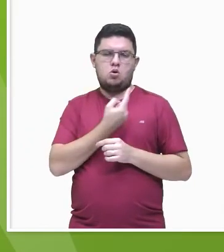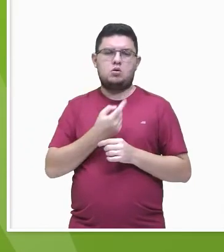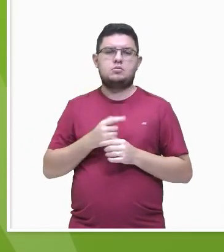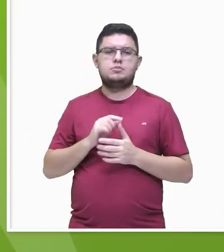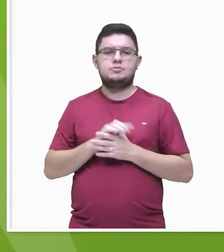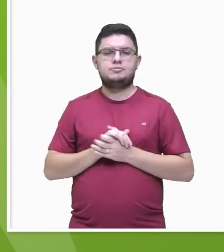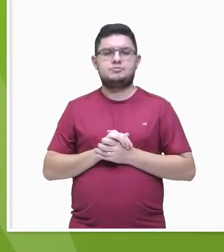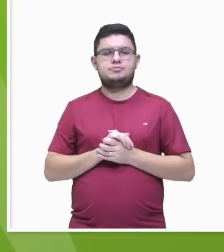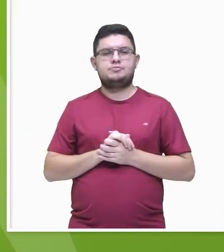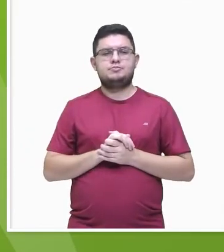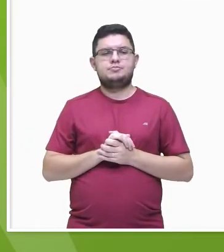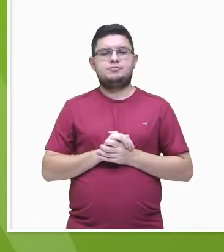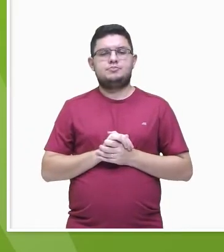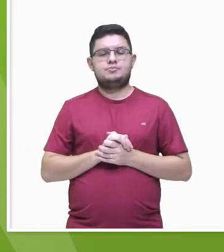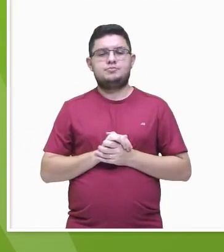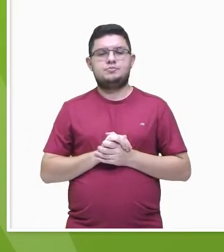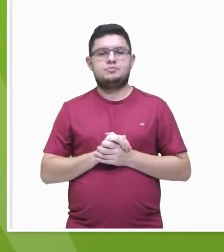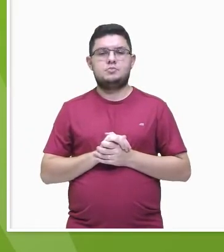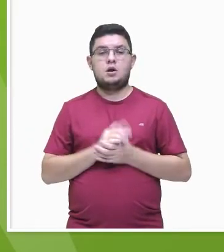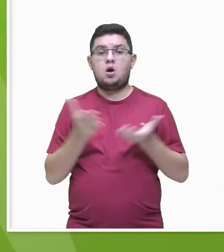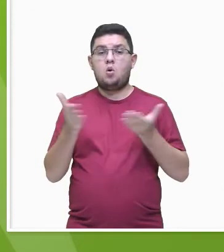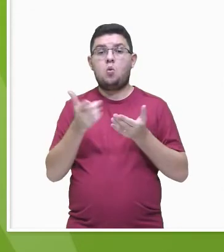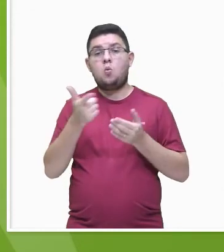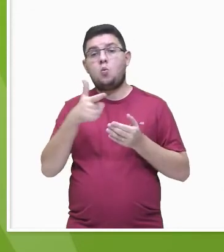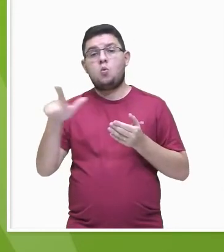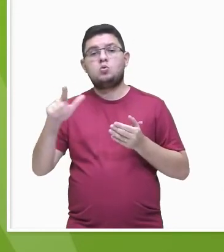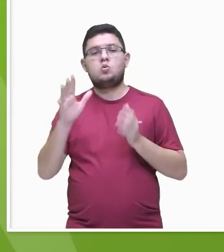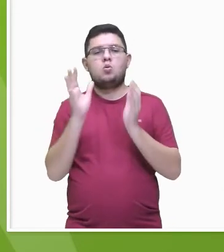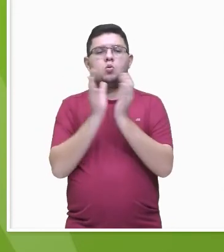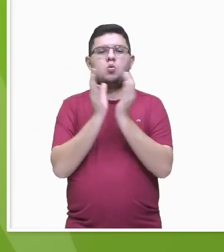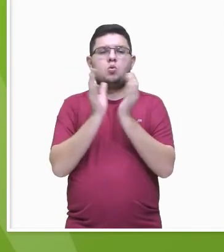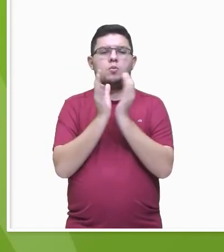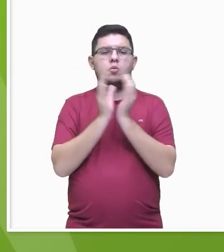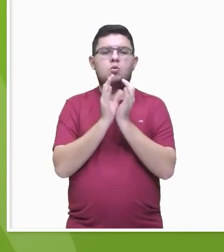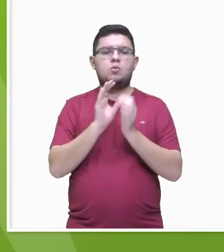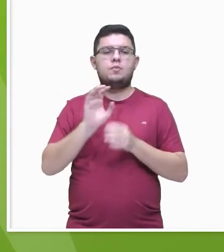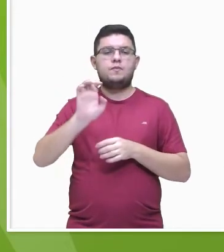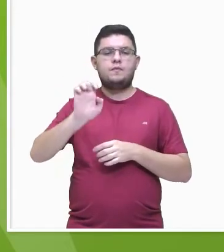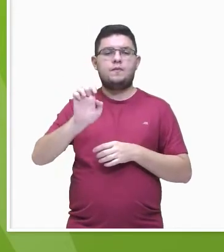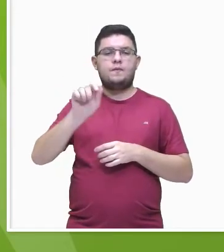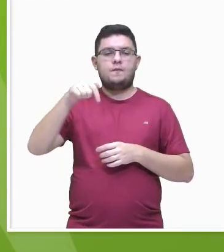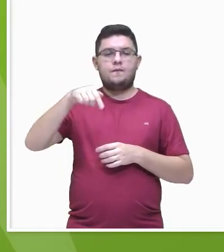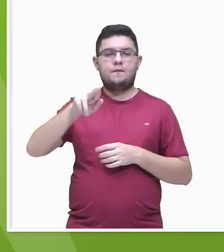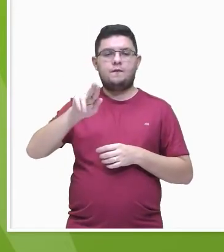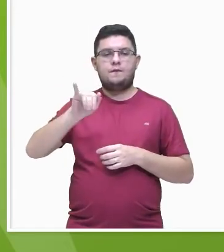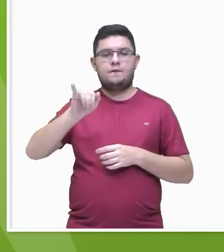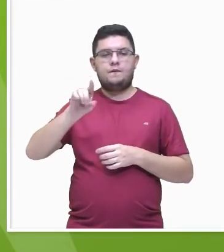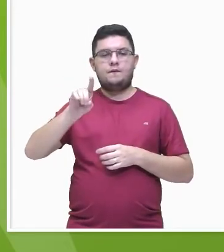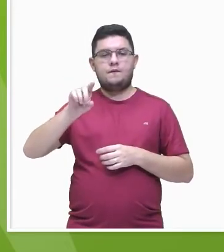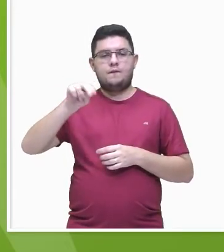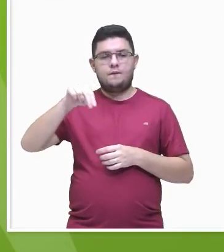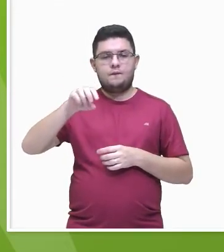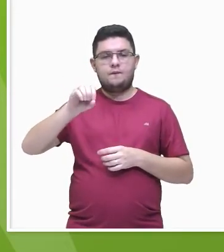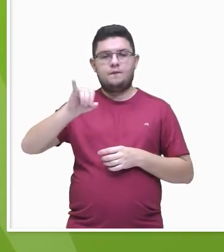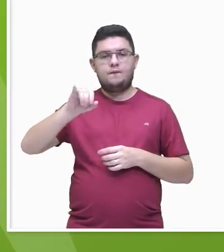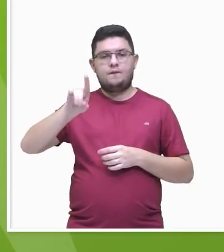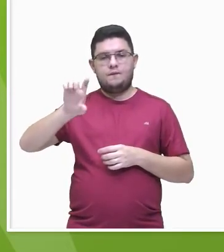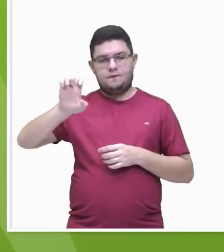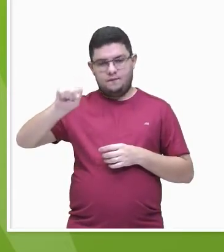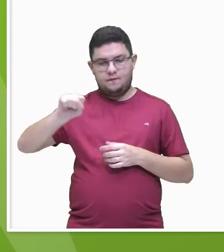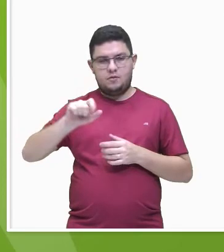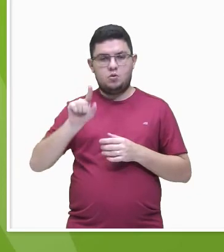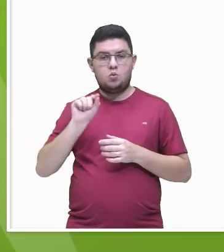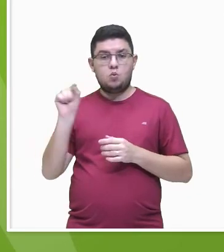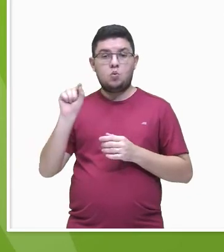aí a gente vai conhecer agora um novo grupo, que é o grupo dos equinoides, certo? Eles apresentam